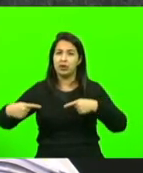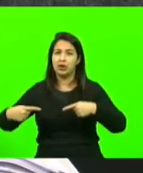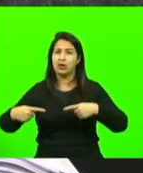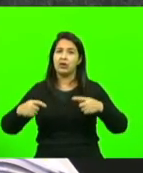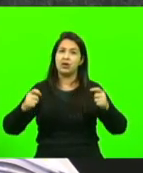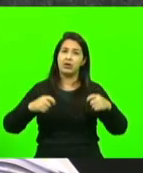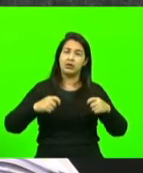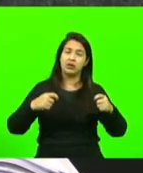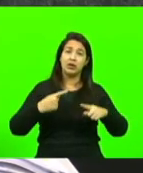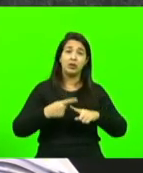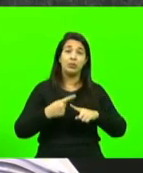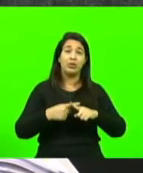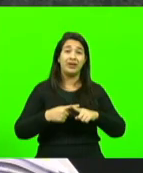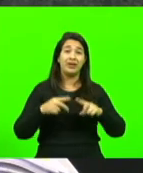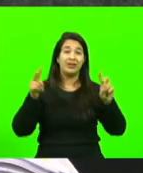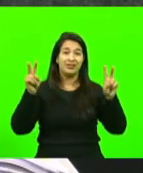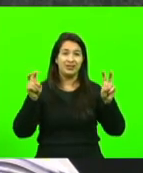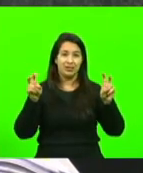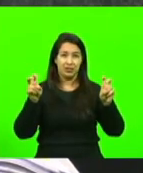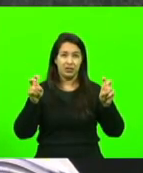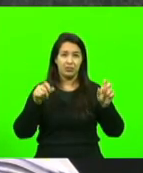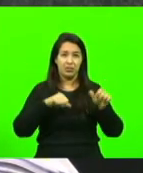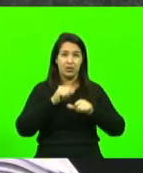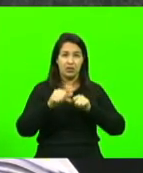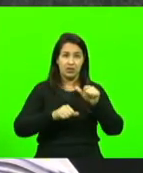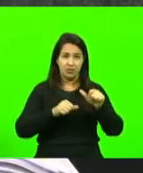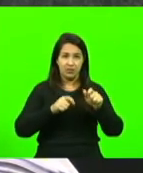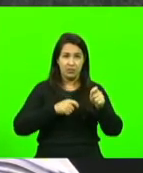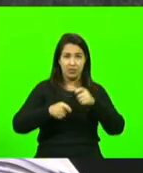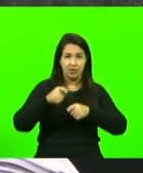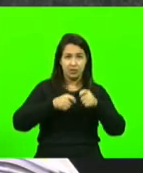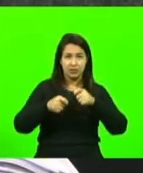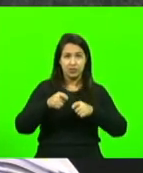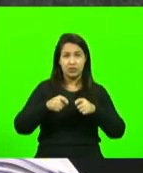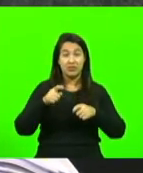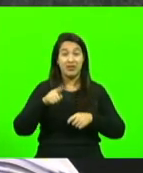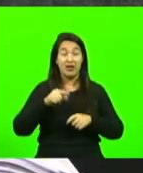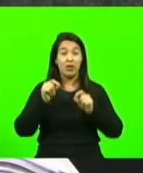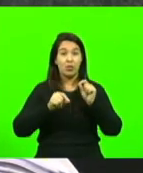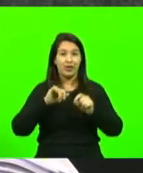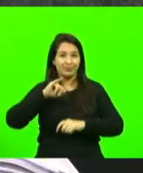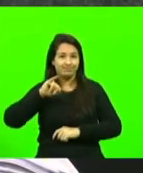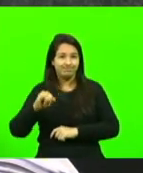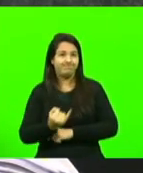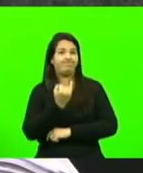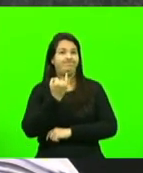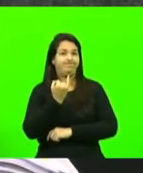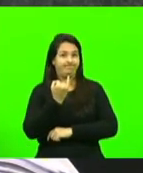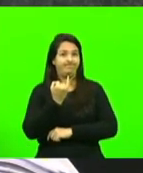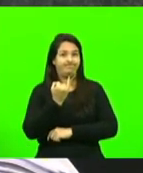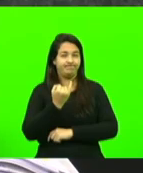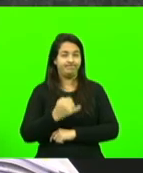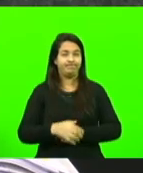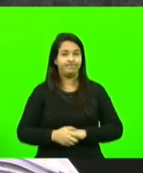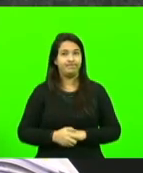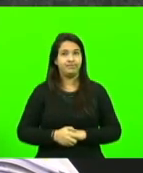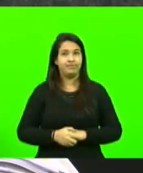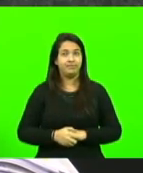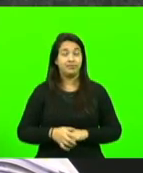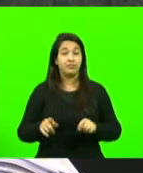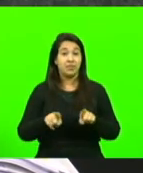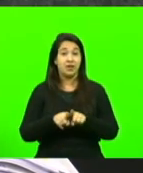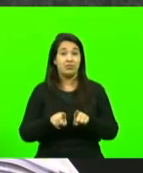porque aqui a questão da reforma administrativa uma questão de oportunidade Olá seja e de